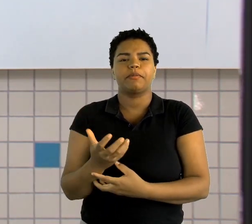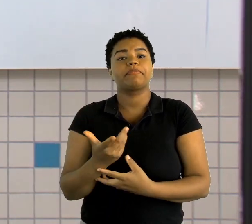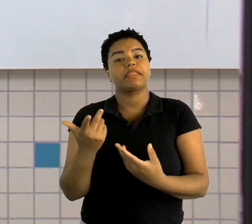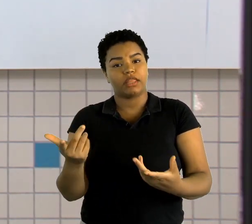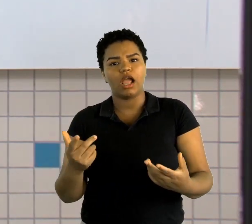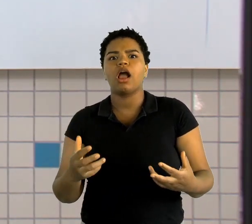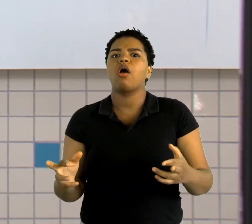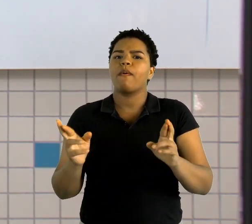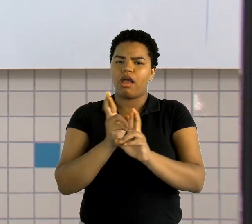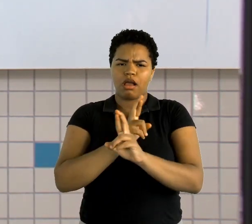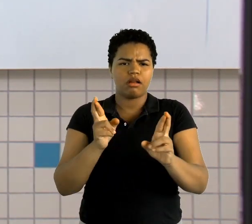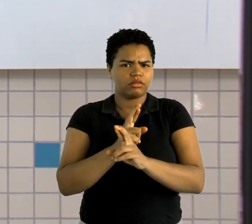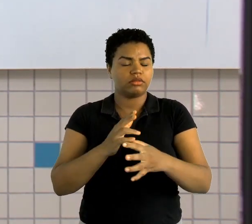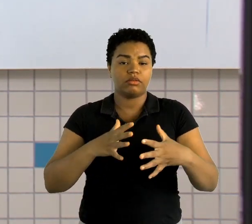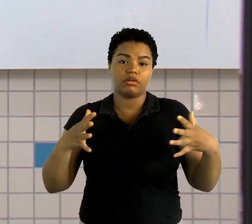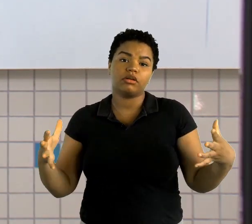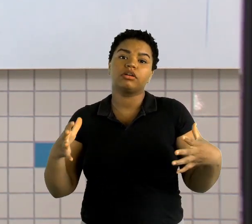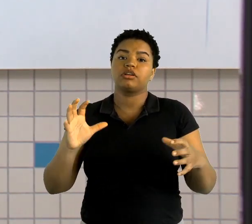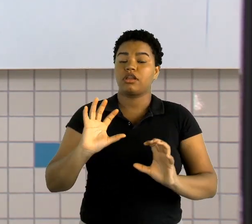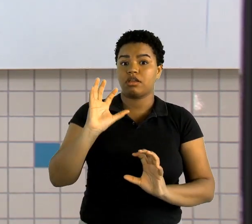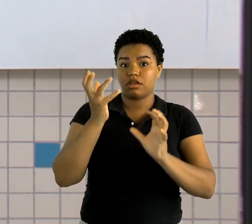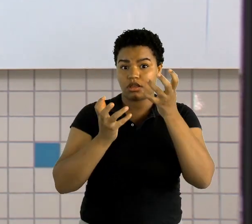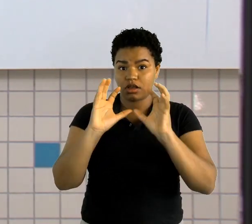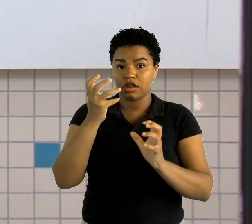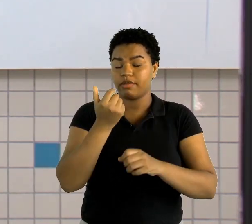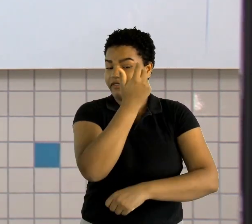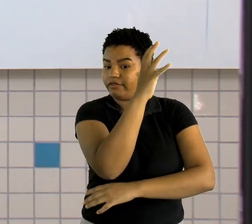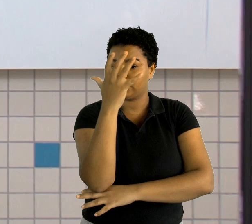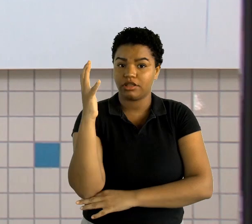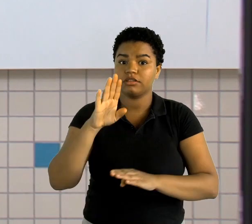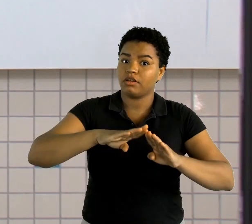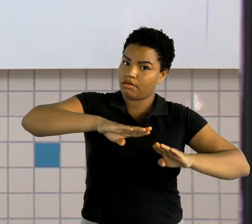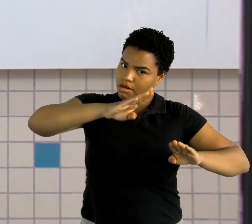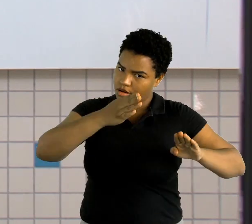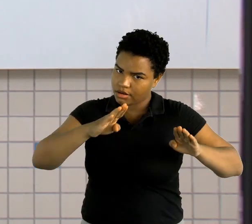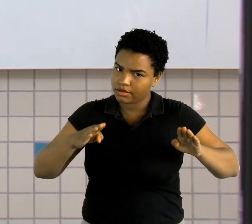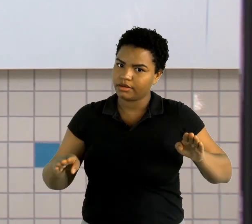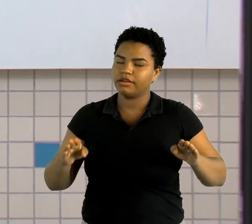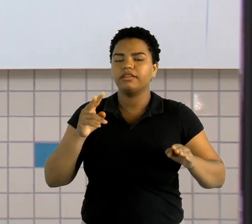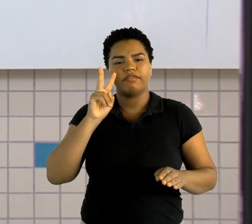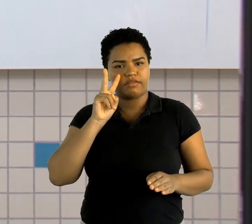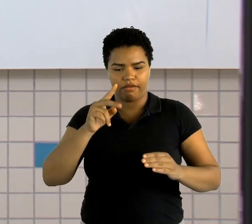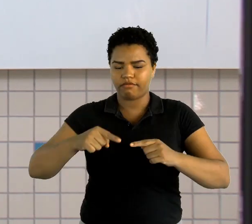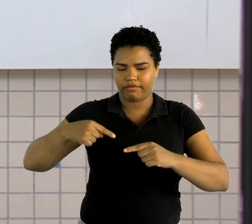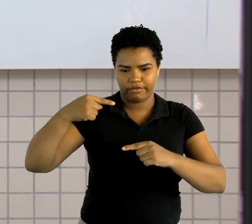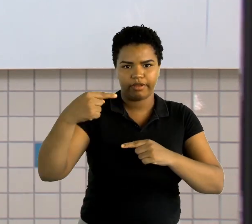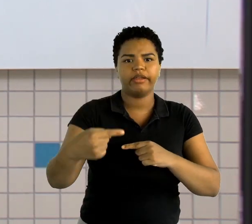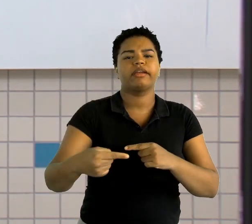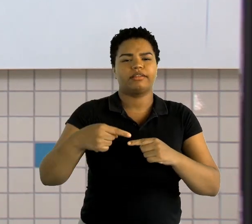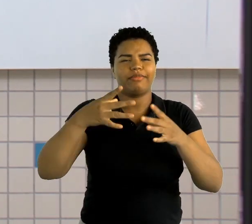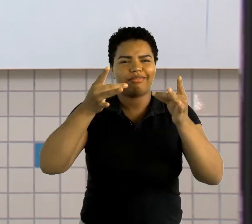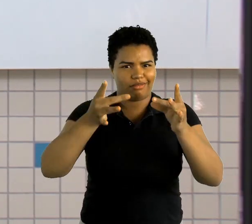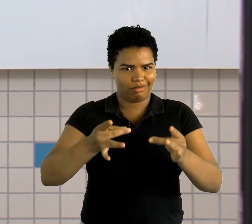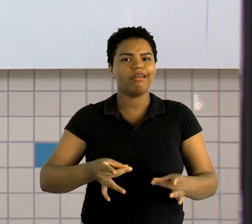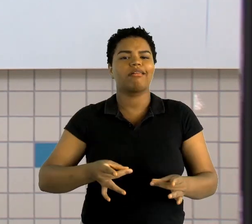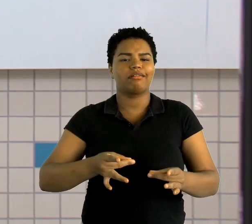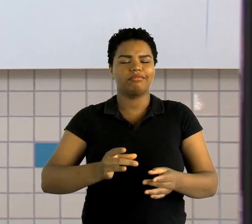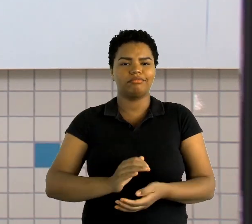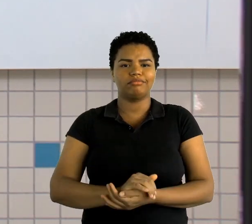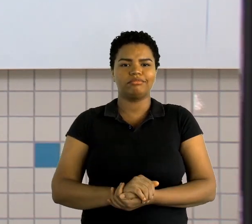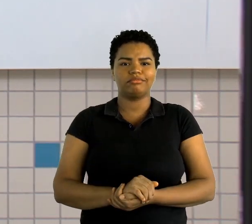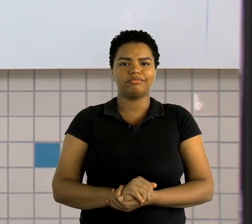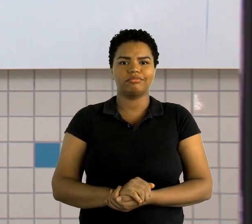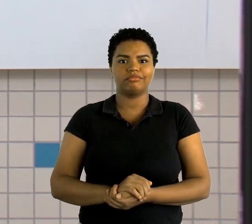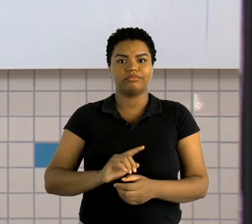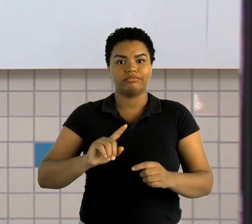vegetação, hidrografia, relevo, ok? Vocês vão ver isso mais na frente, com mais detalhe. Aí vamos para o